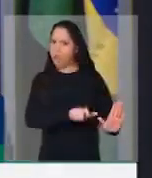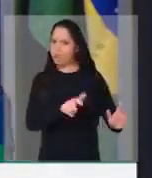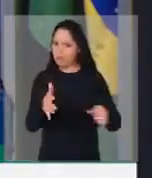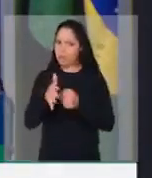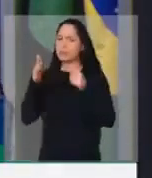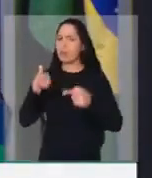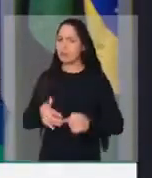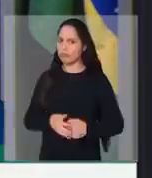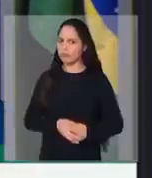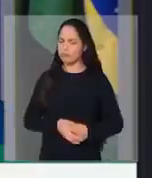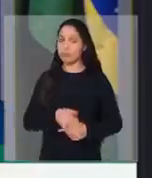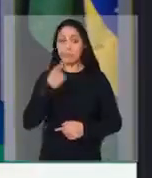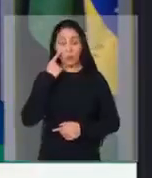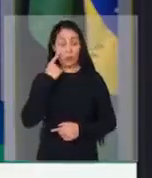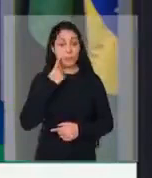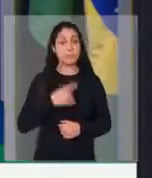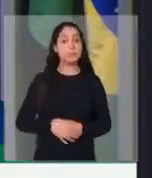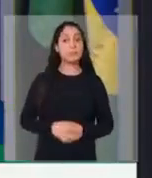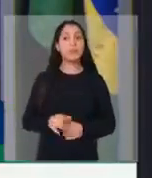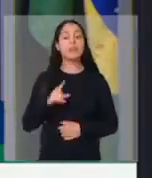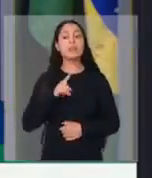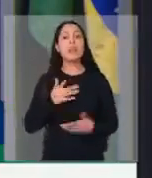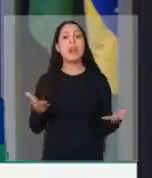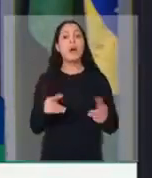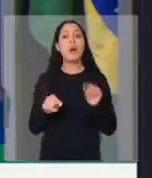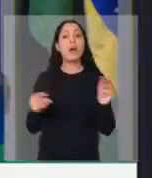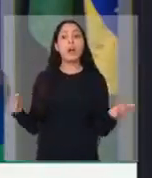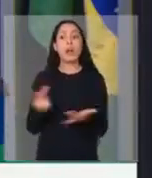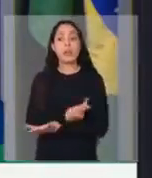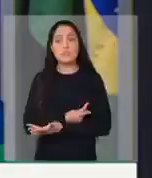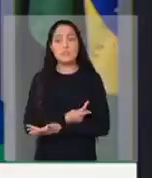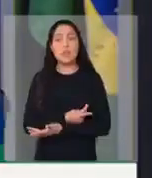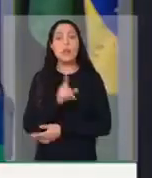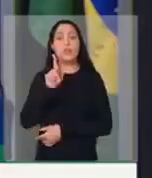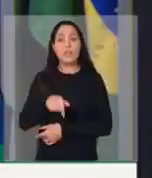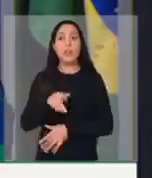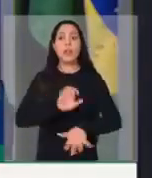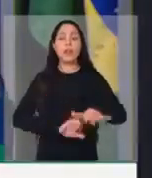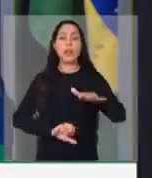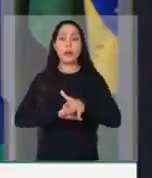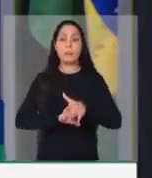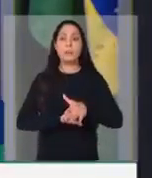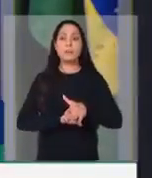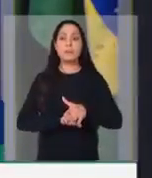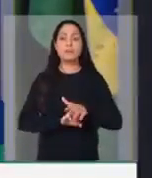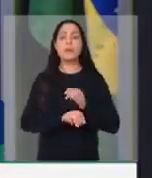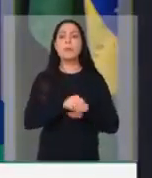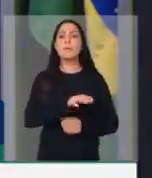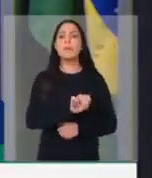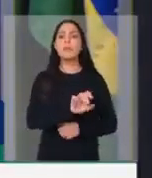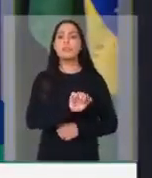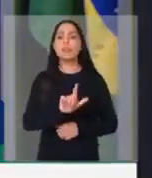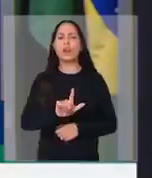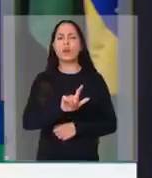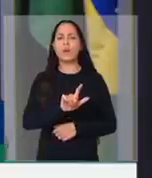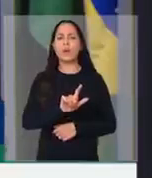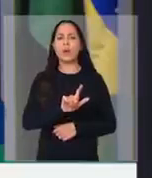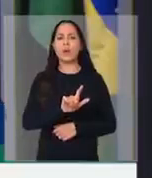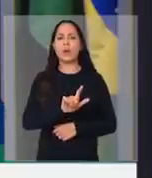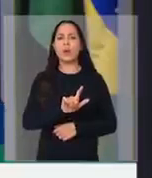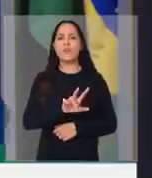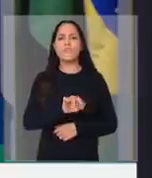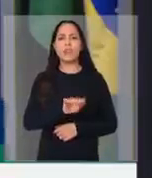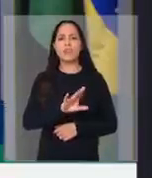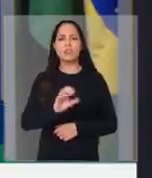suposto representante da empresa dawat Medical Supply que seria uma